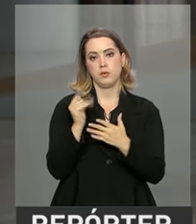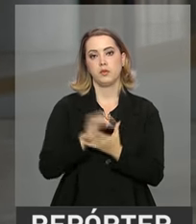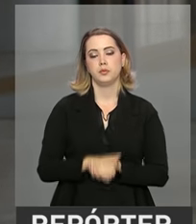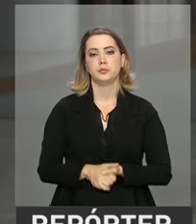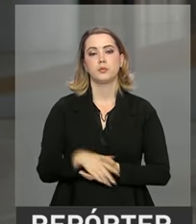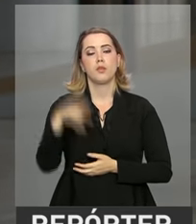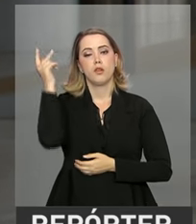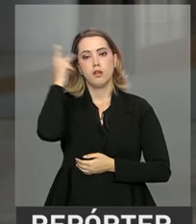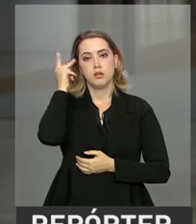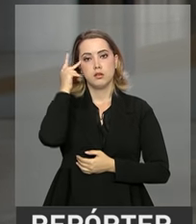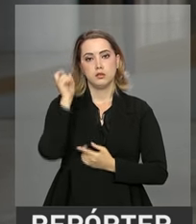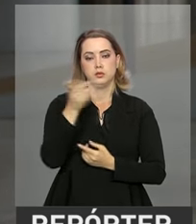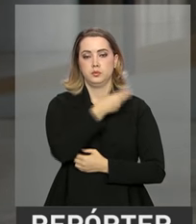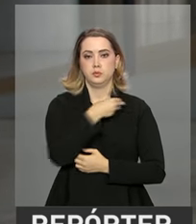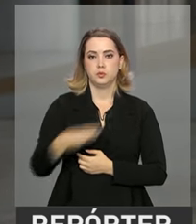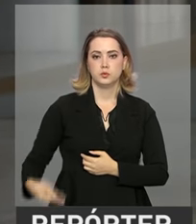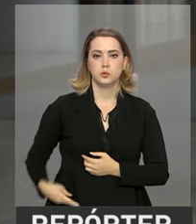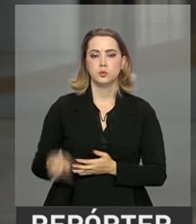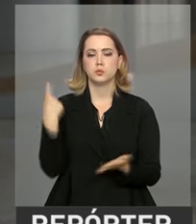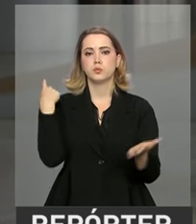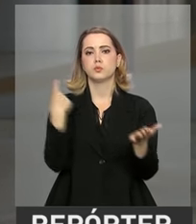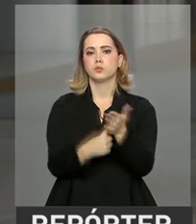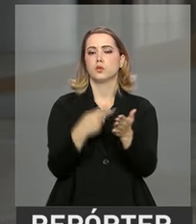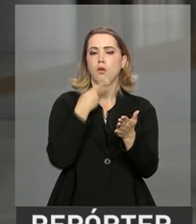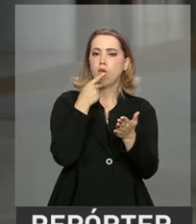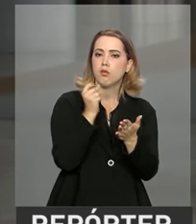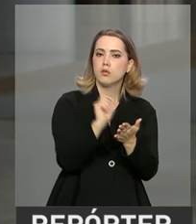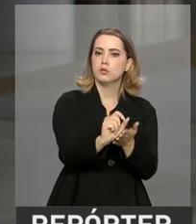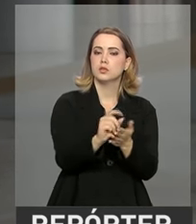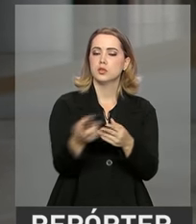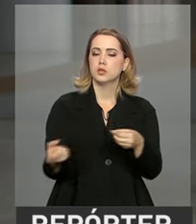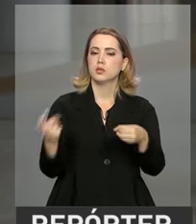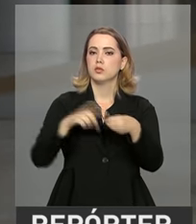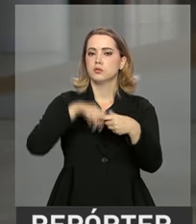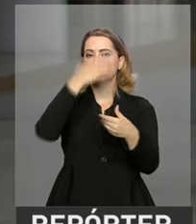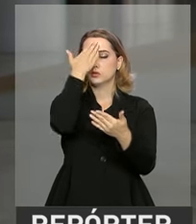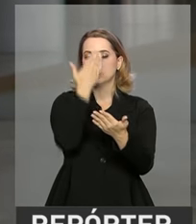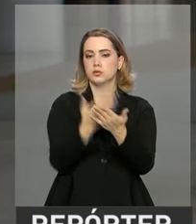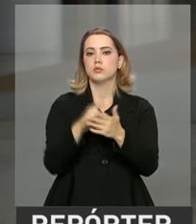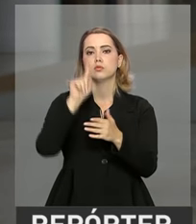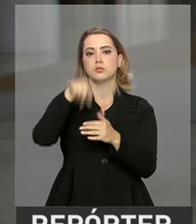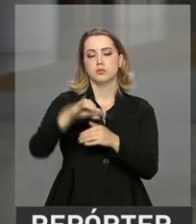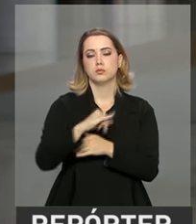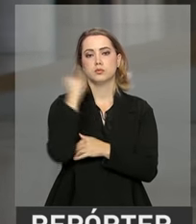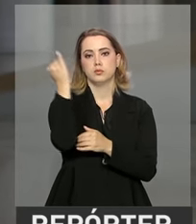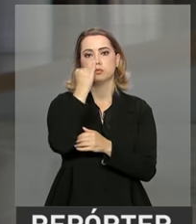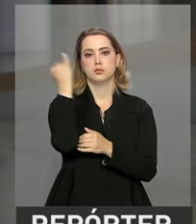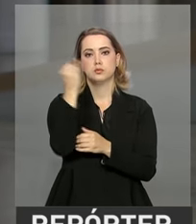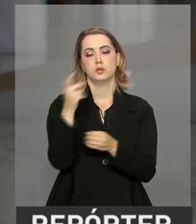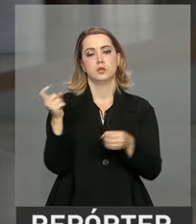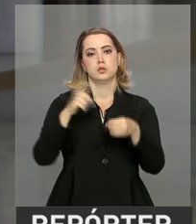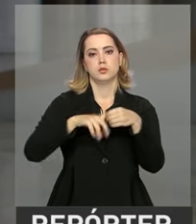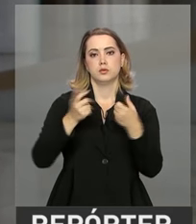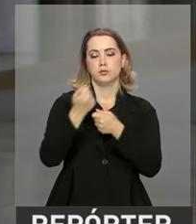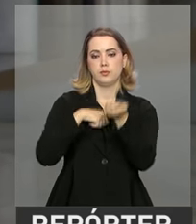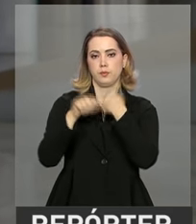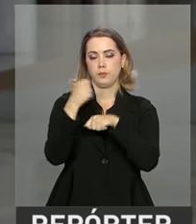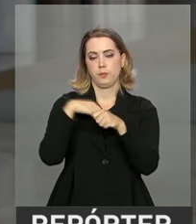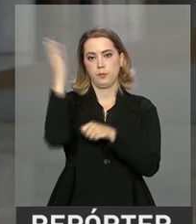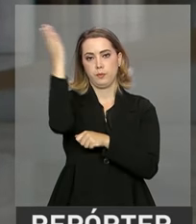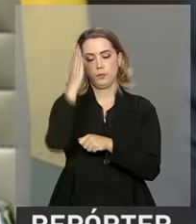da Fazenda, Henrique Meirelles, afirmou que a recuperação da confiança é central para a recuperação da economia do país.